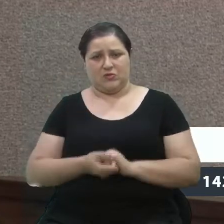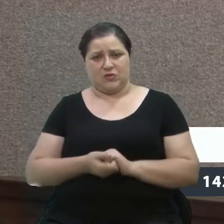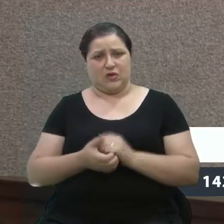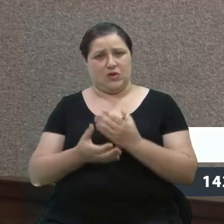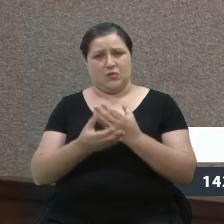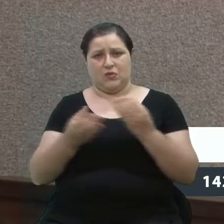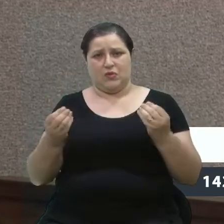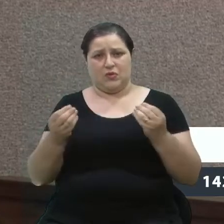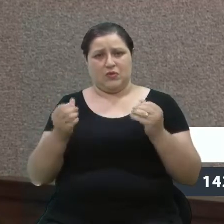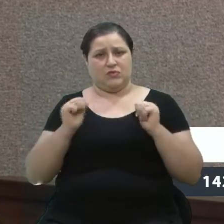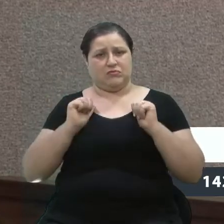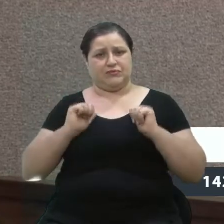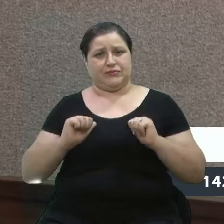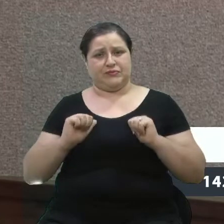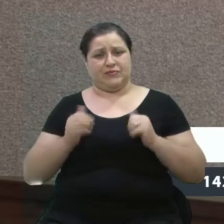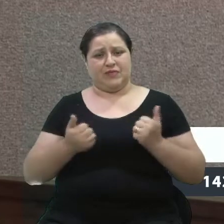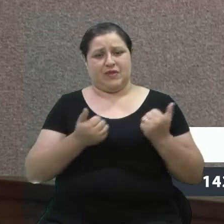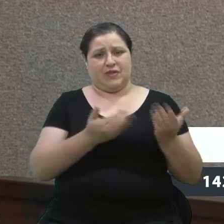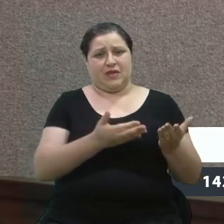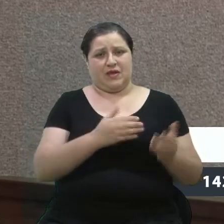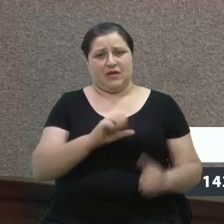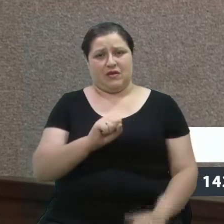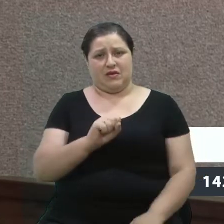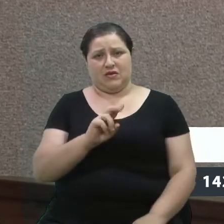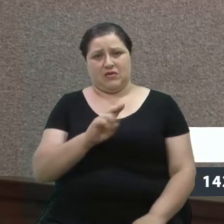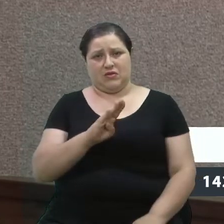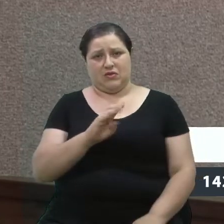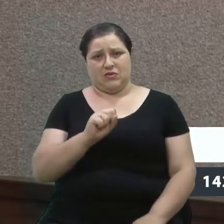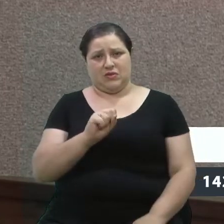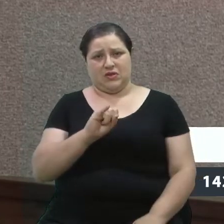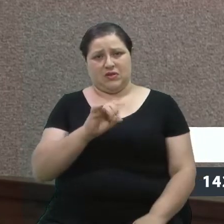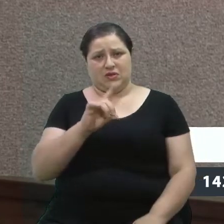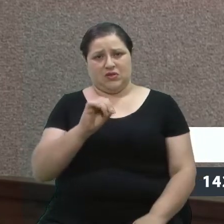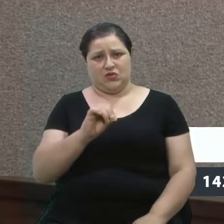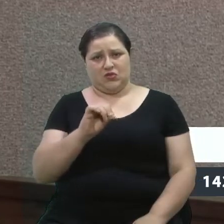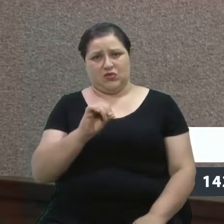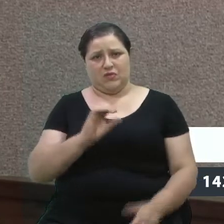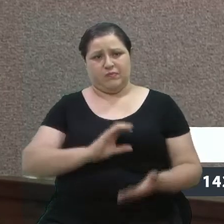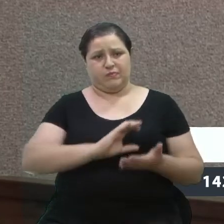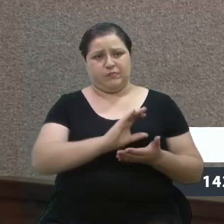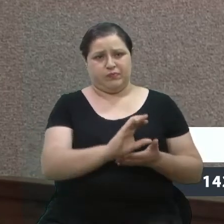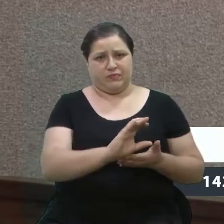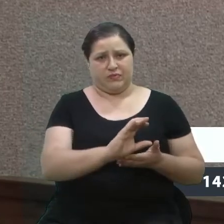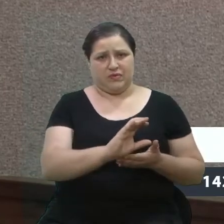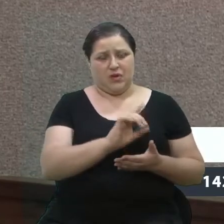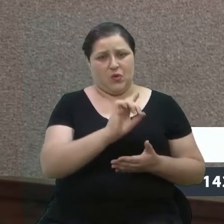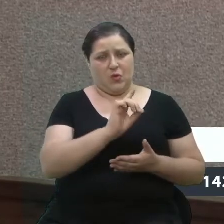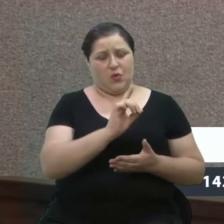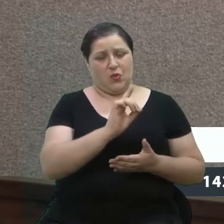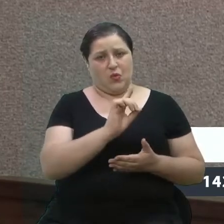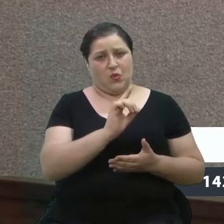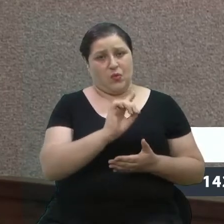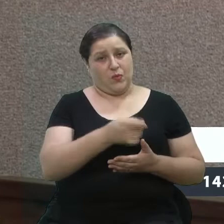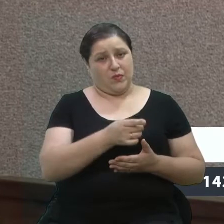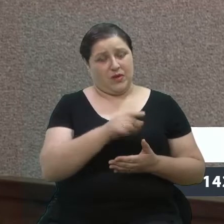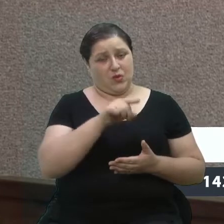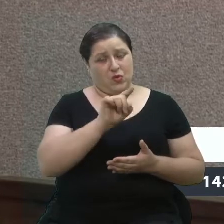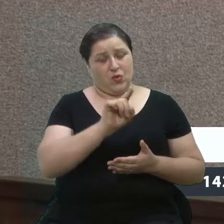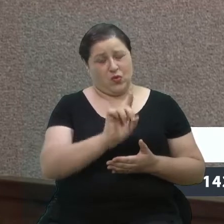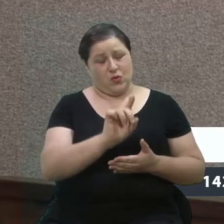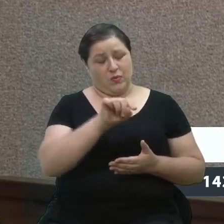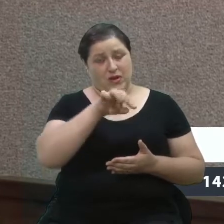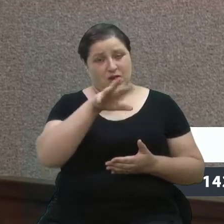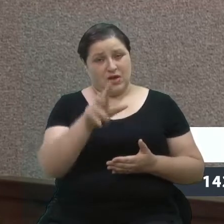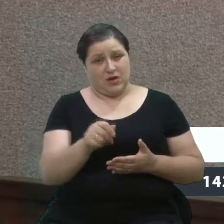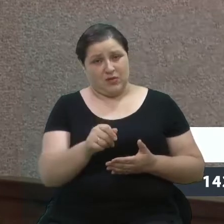nós simplesmente dar um subsídio. É uma coisa fácil, só que agora vai ser 1 milhão. Daqui 6 meses vocês podem ter certeza